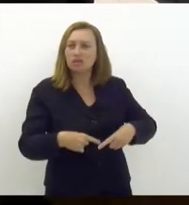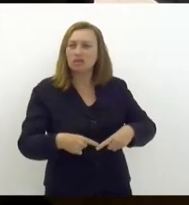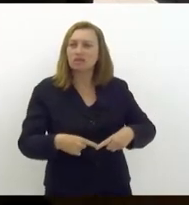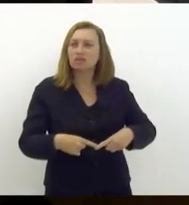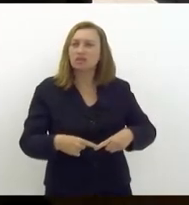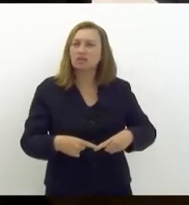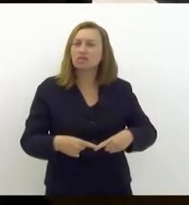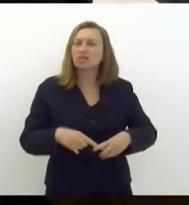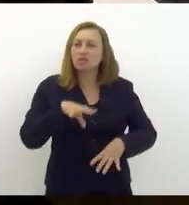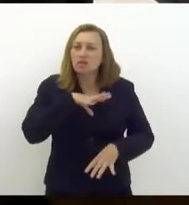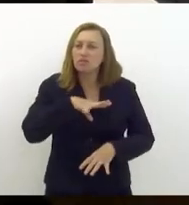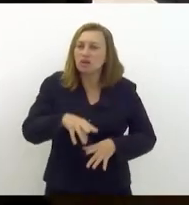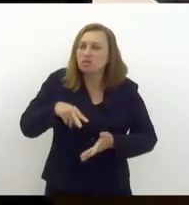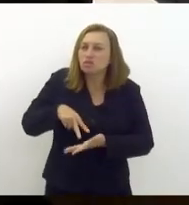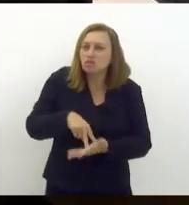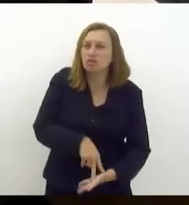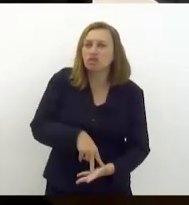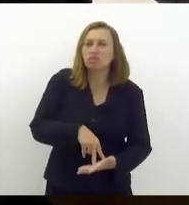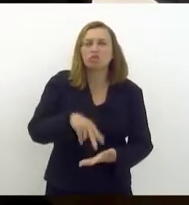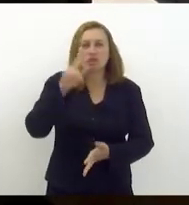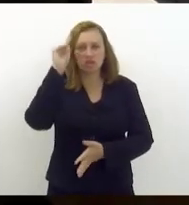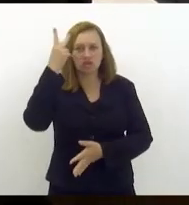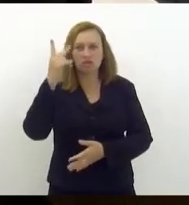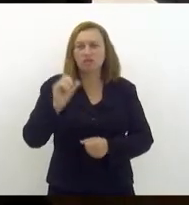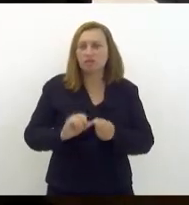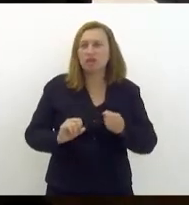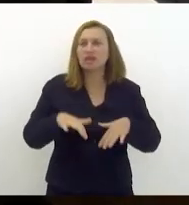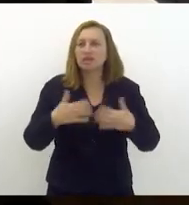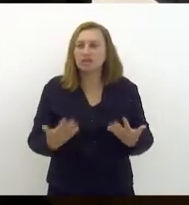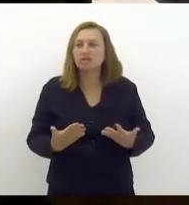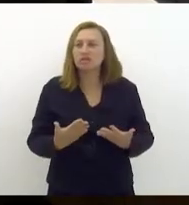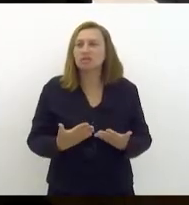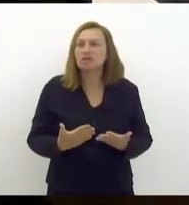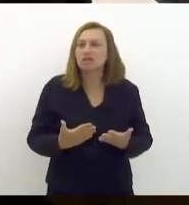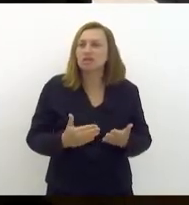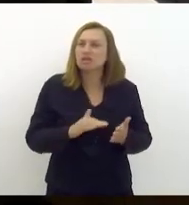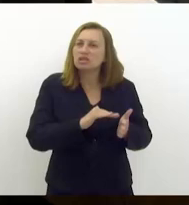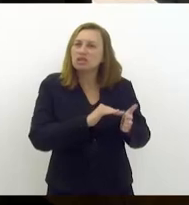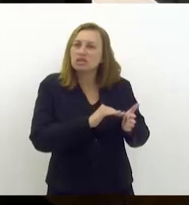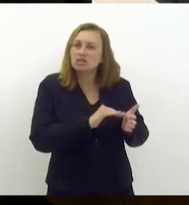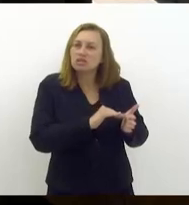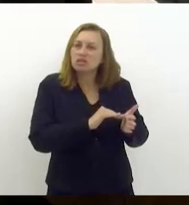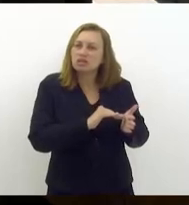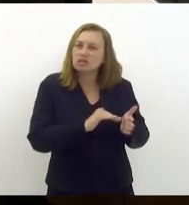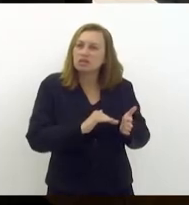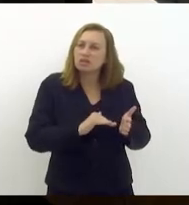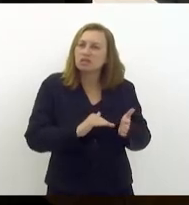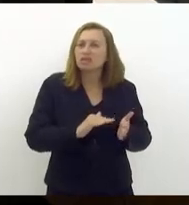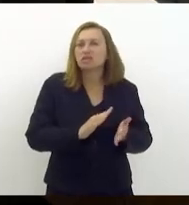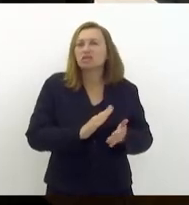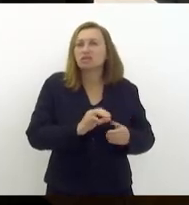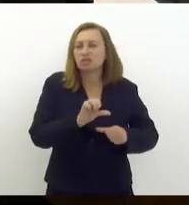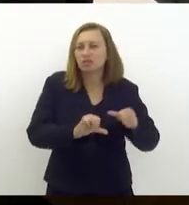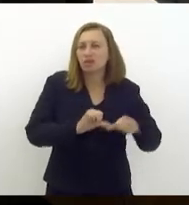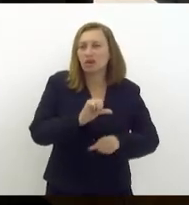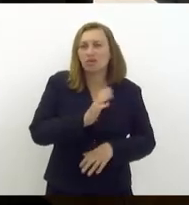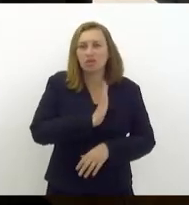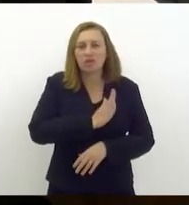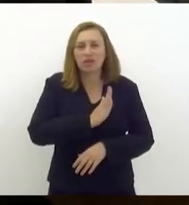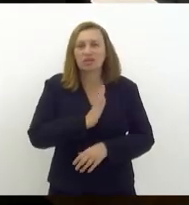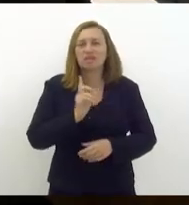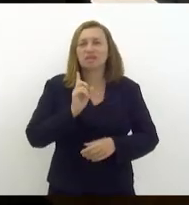e o Vasco se Manteve firme e fez história então houve aí uma tentativa de coputar o meu coração rubro-negro eu evidentemente